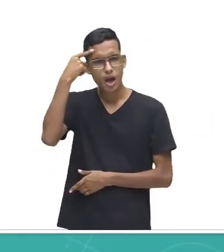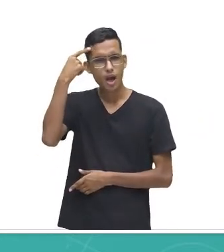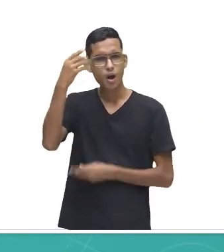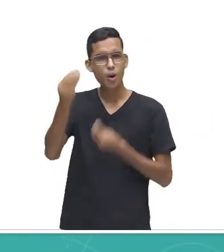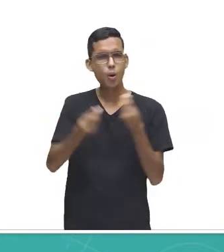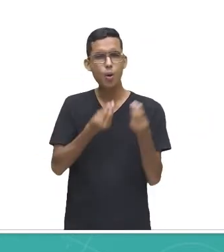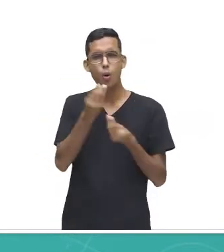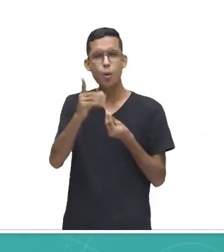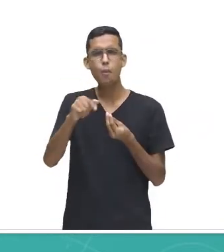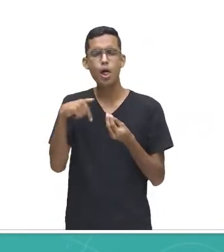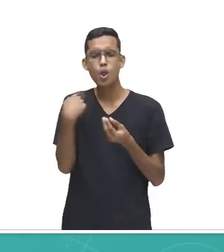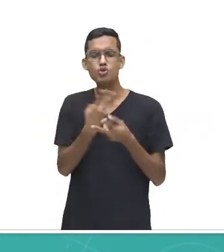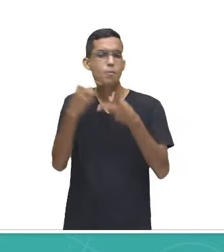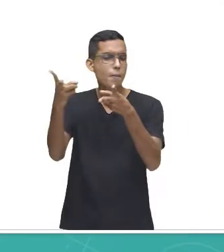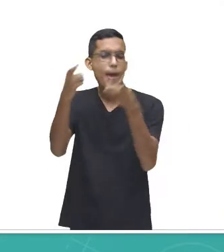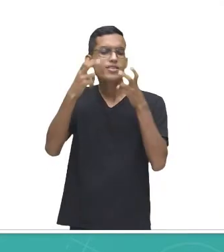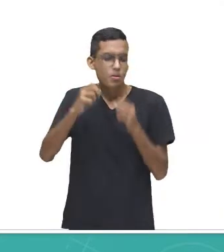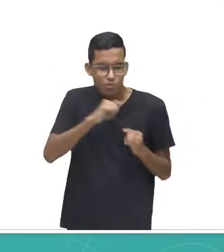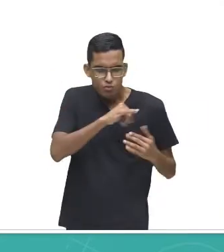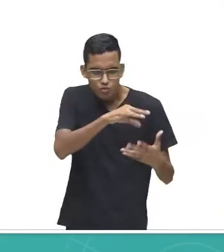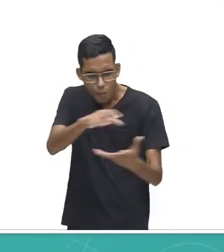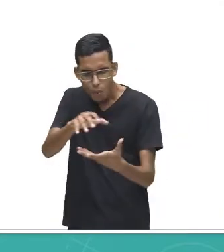nós percebemos o mundo?